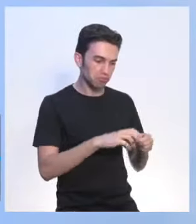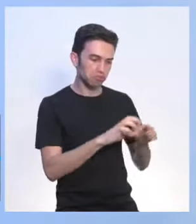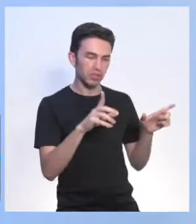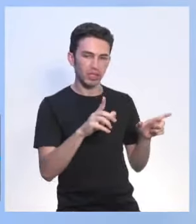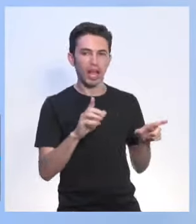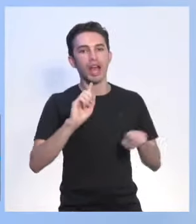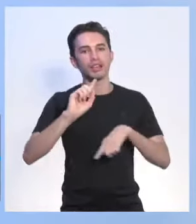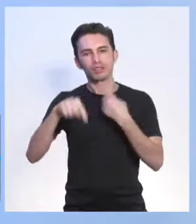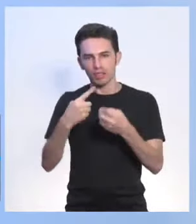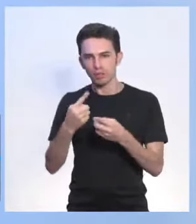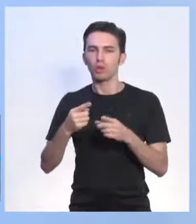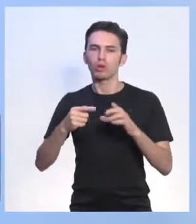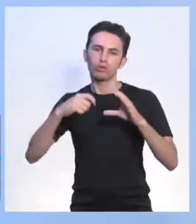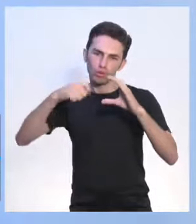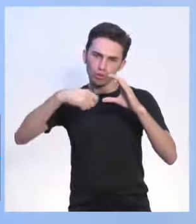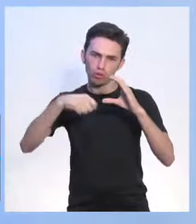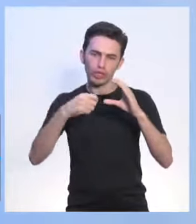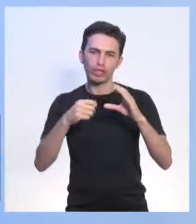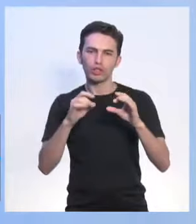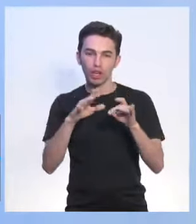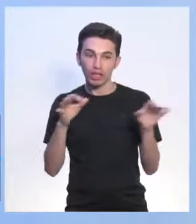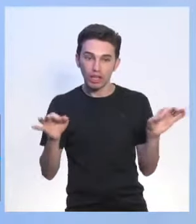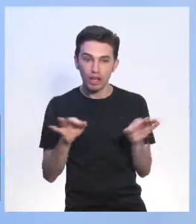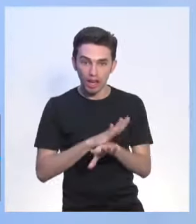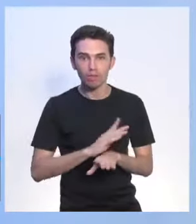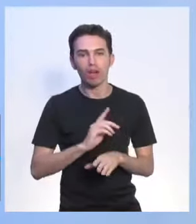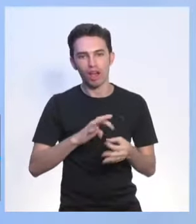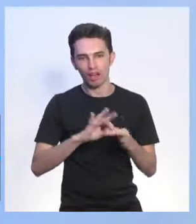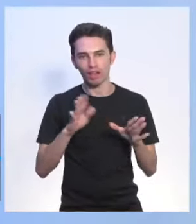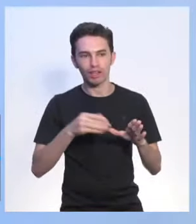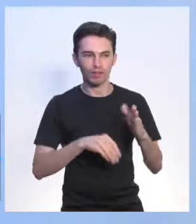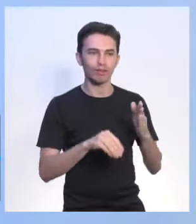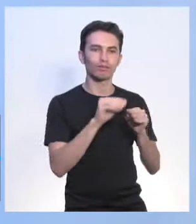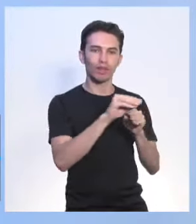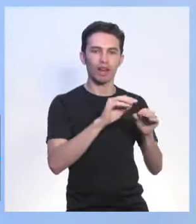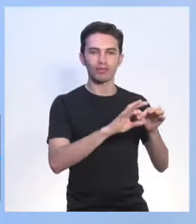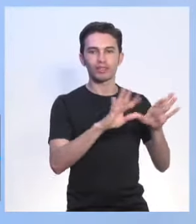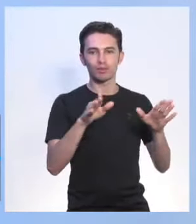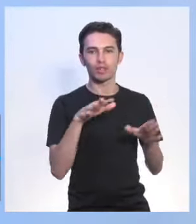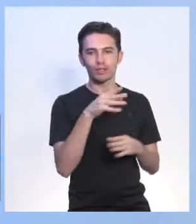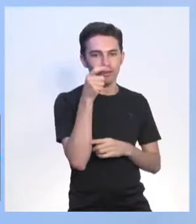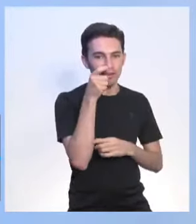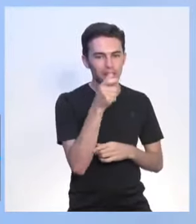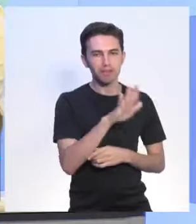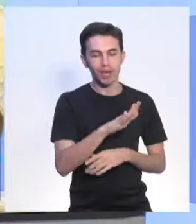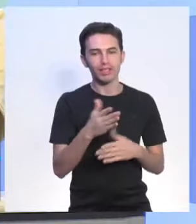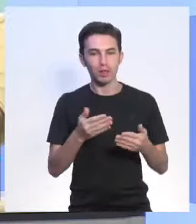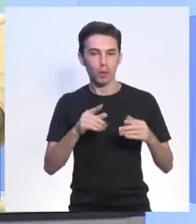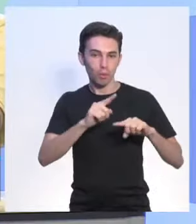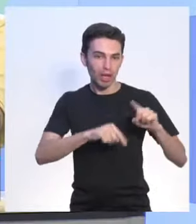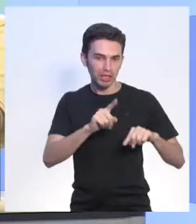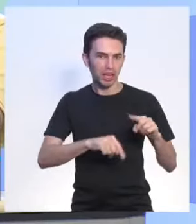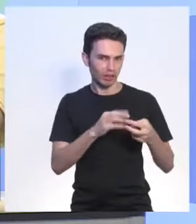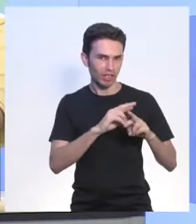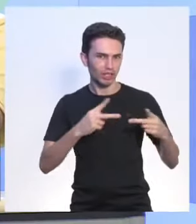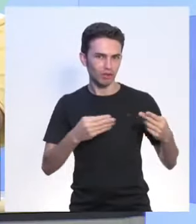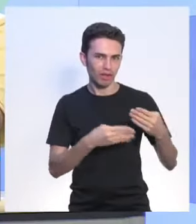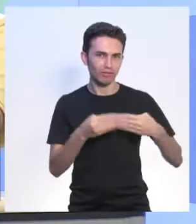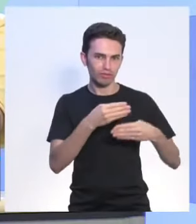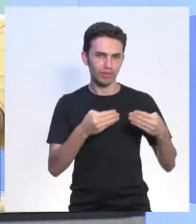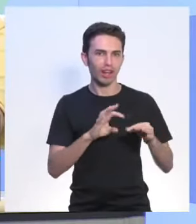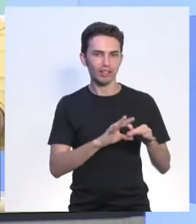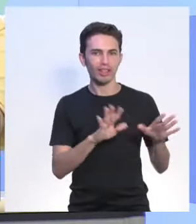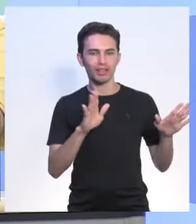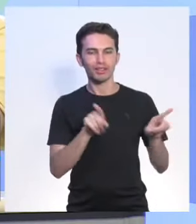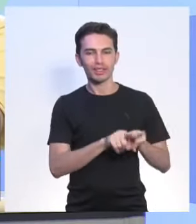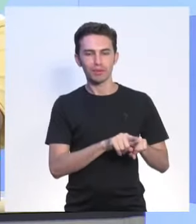que a aula terminar, é lógico, mas os slides já estão disponíveis, sim. Ok? Então, quem quiser, é só ir lá. Mas como já não tem o link da aula? Tem que Ah, estar não